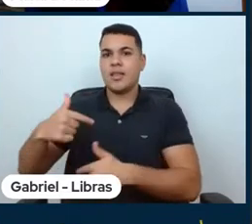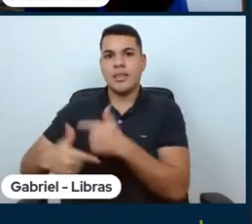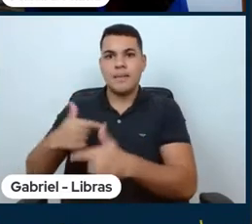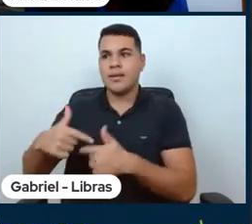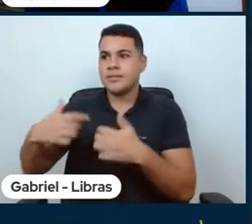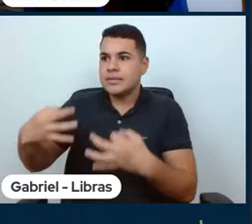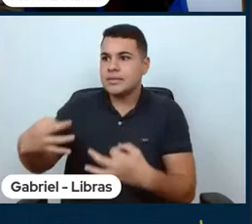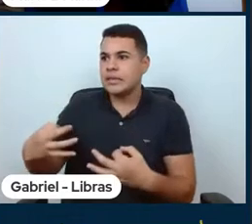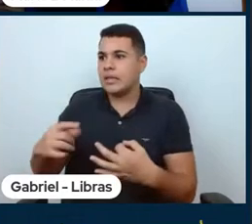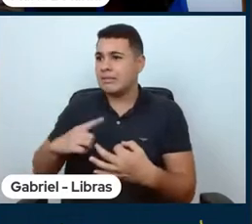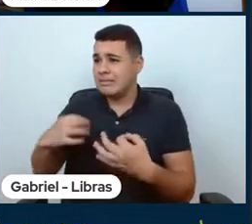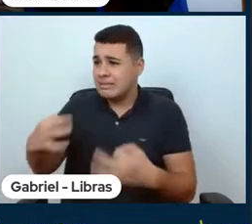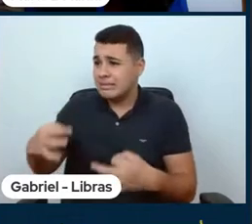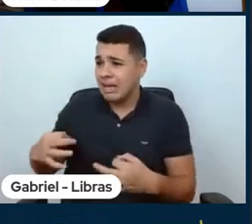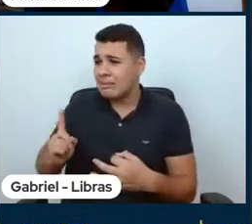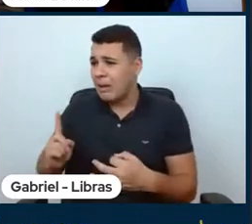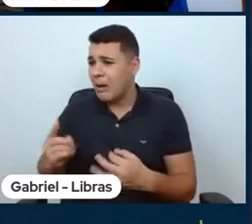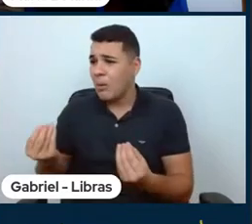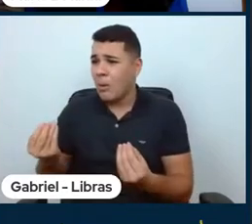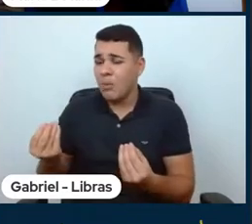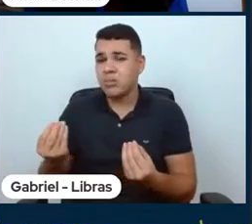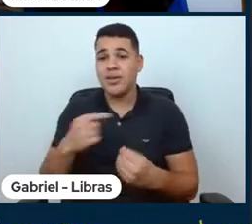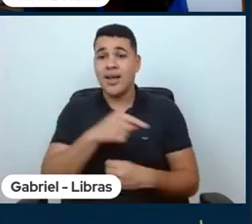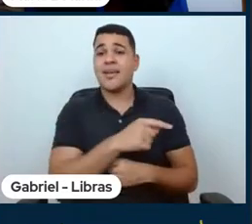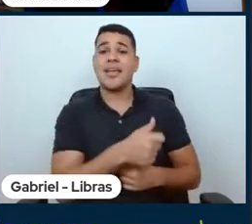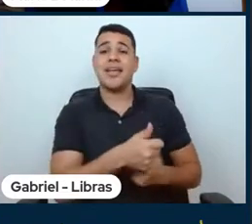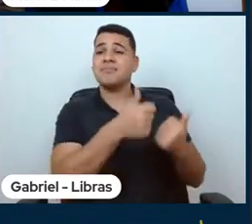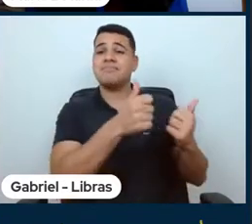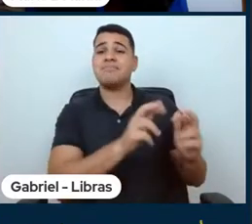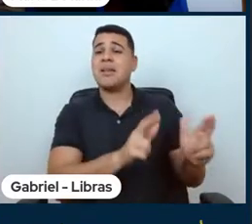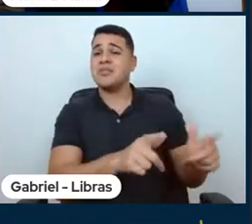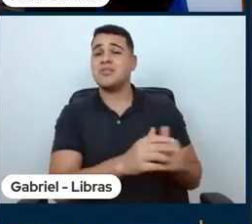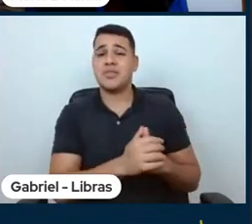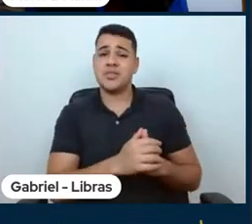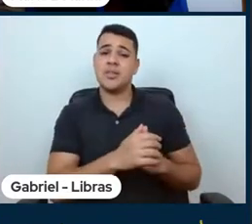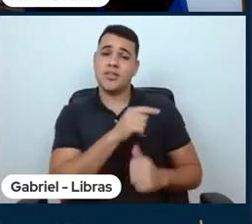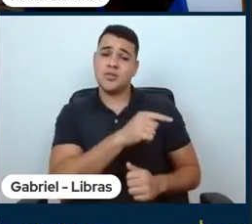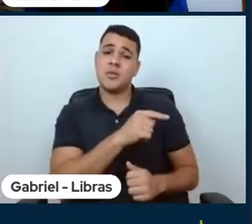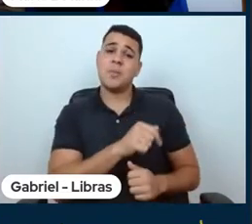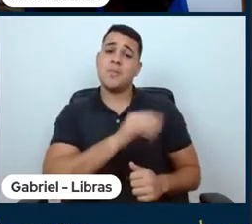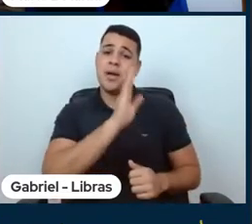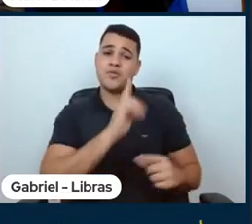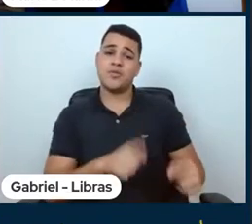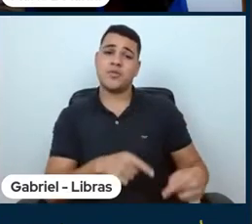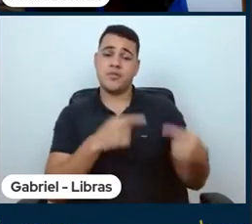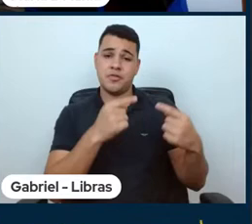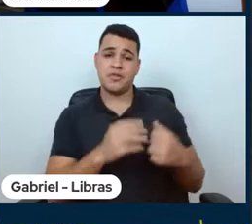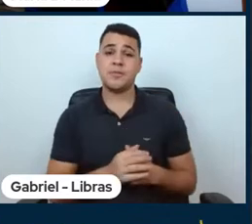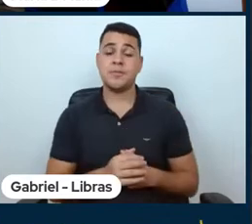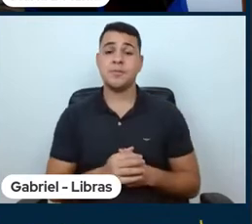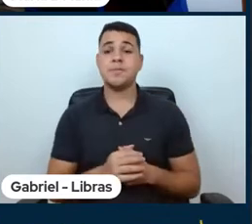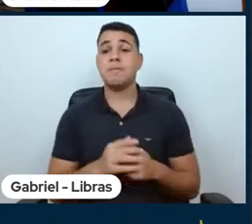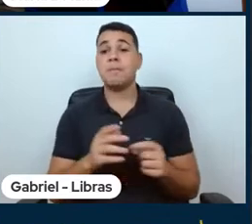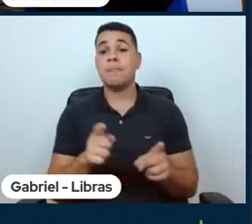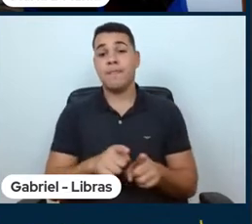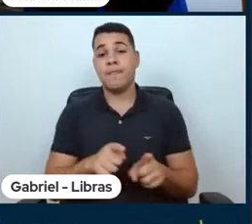empresa, porque é muito diferente. Então, eu acho que essa para mim foi o maior desafio, assim, e